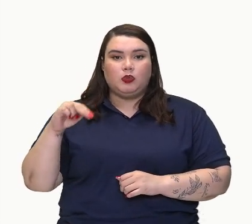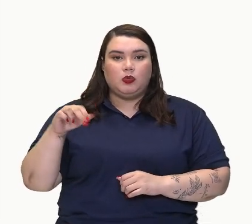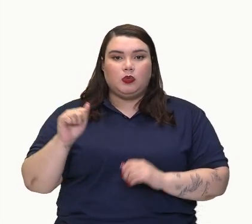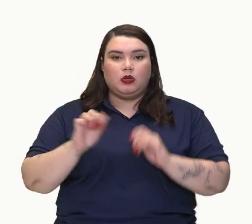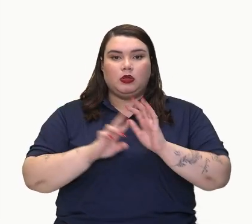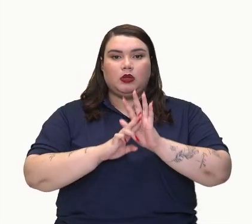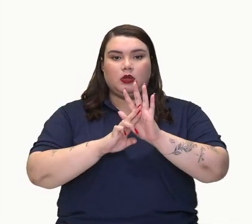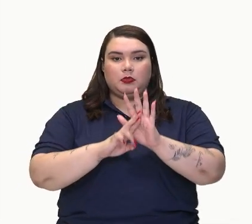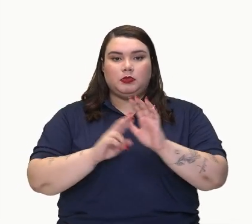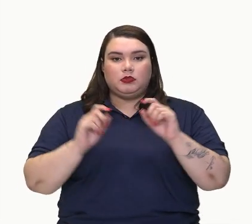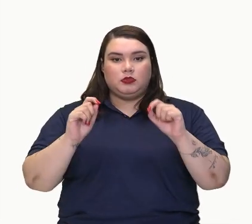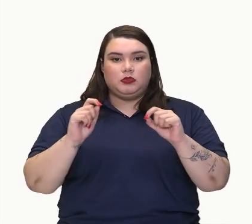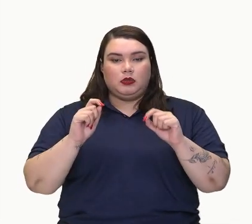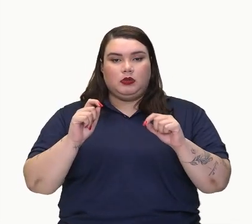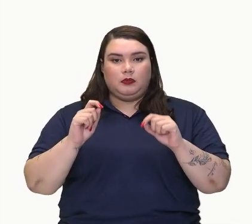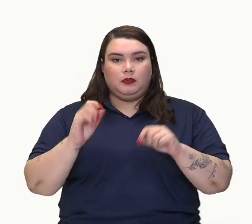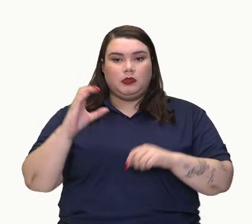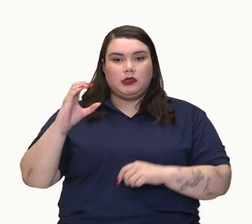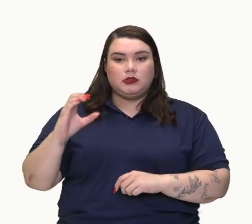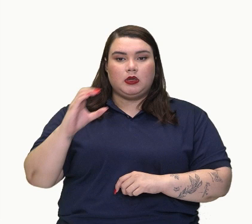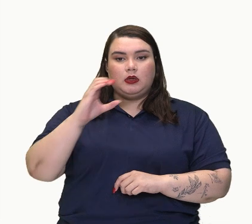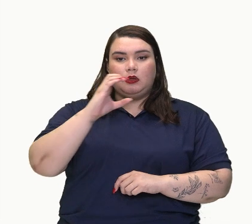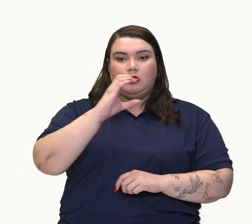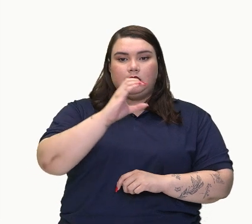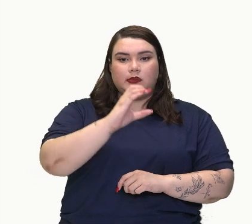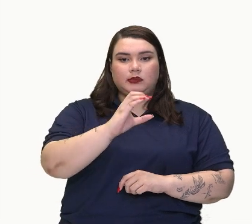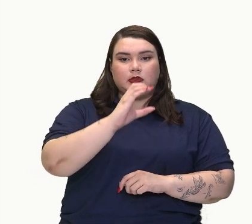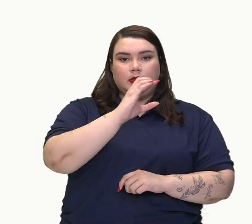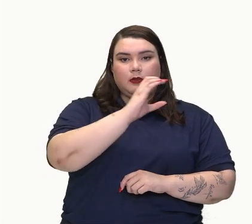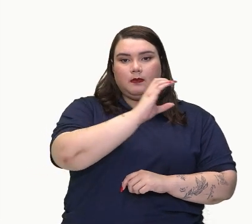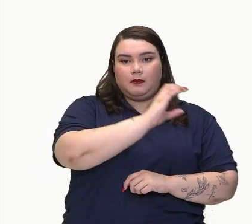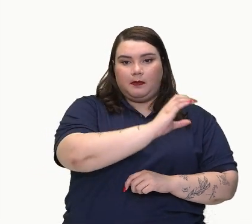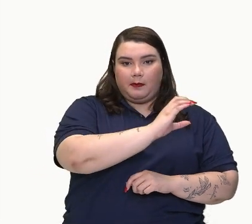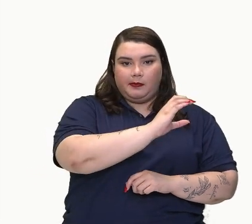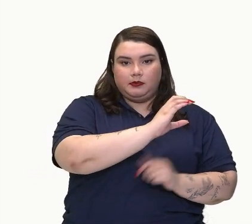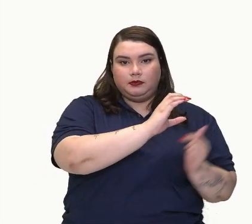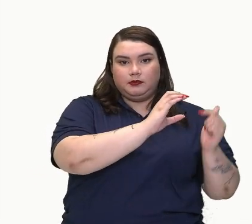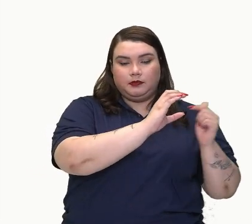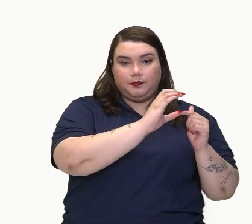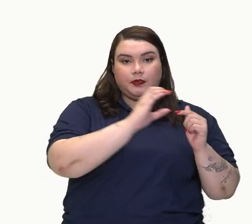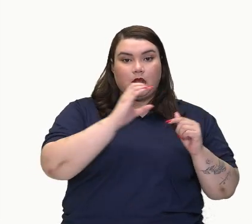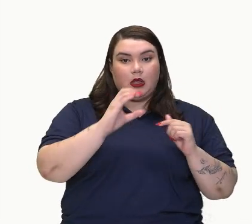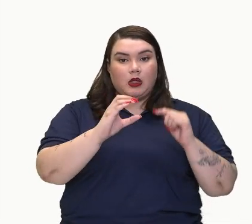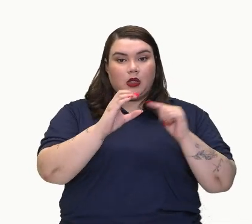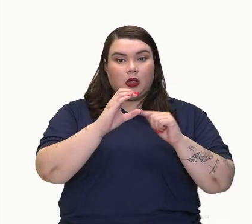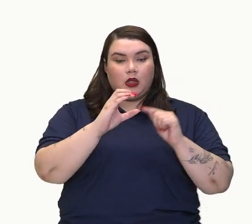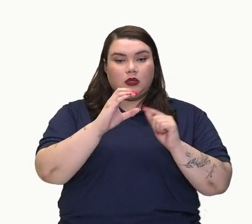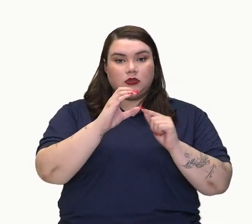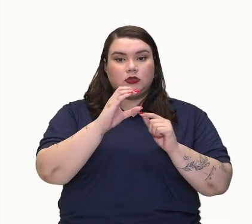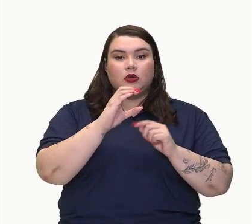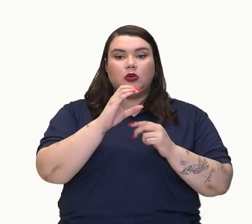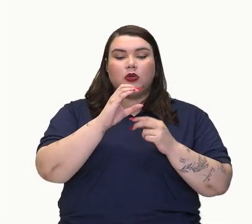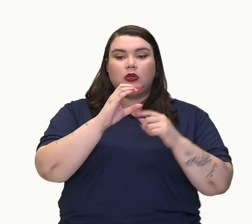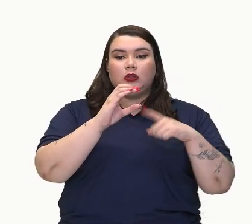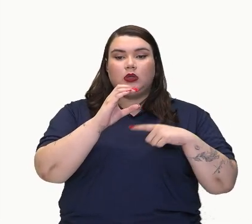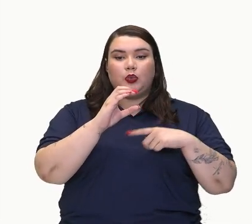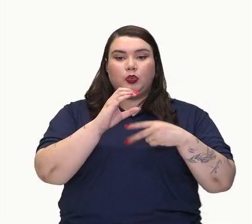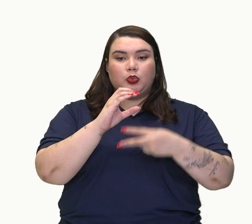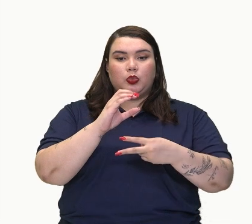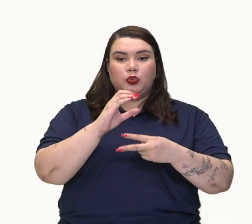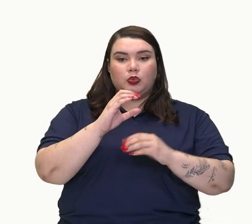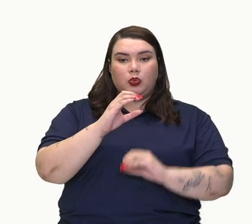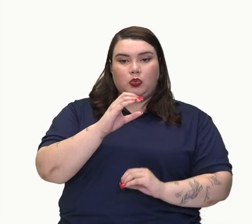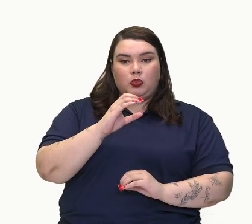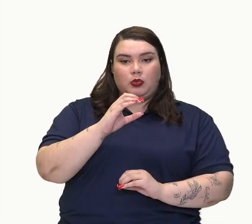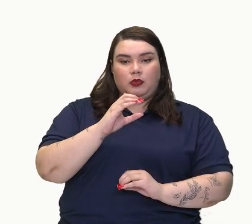de um lado, um carbono do outro, e esse que está no meio vai ter uma dupla com oxigênio. Então